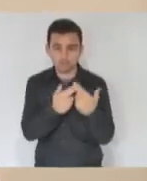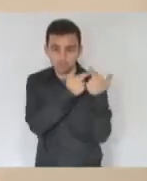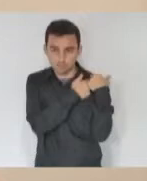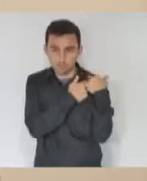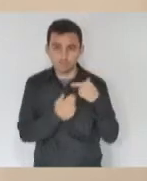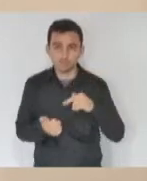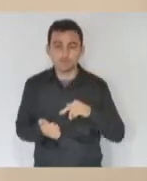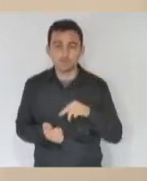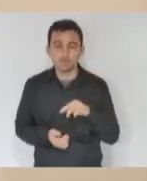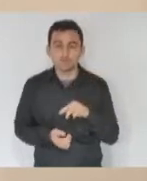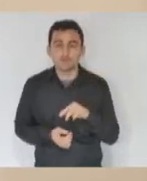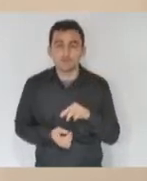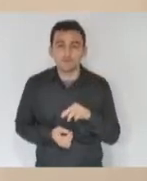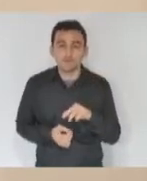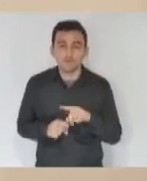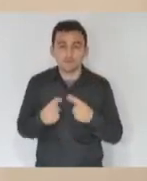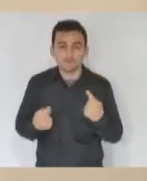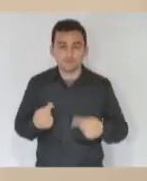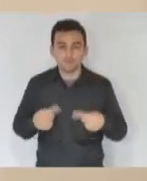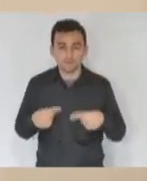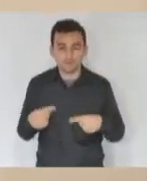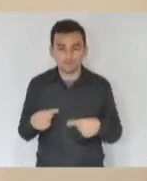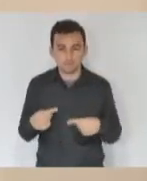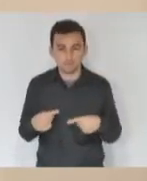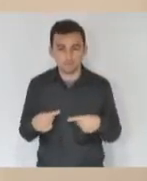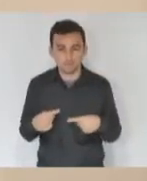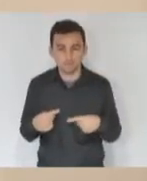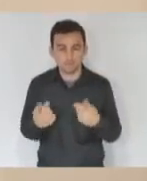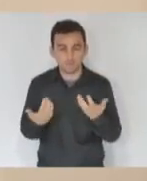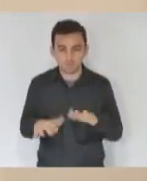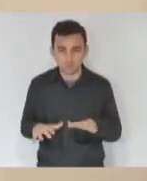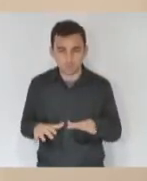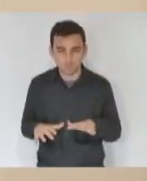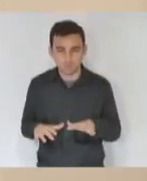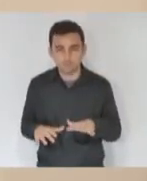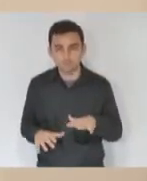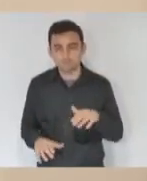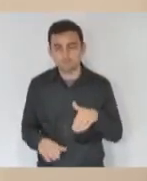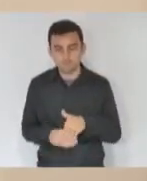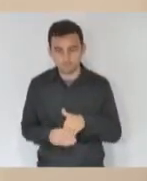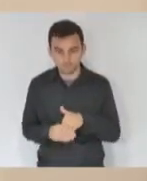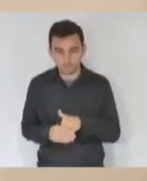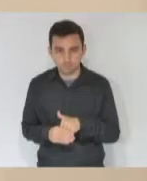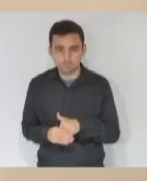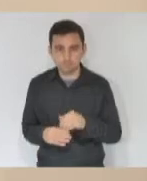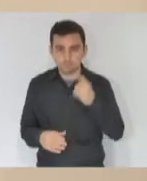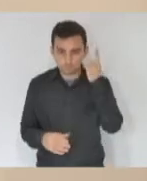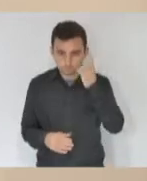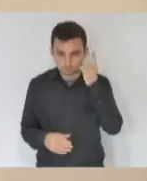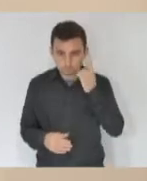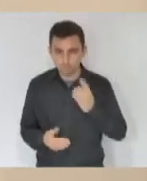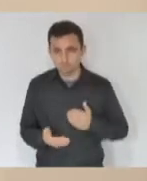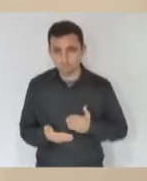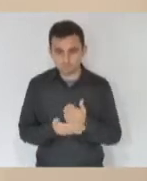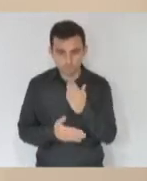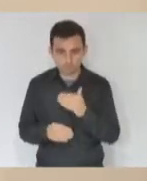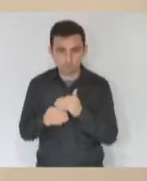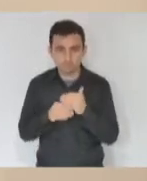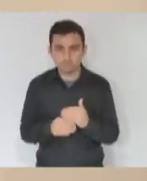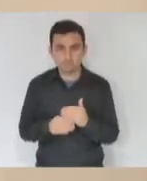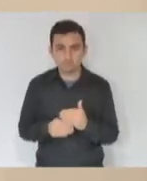responsabilidade. Em discussão, não havendo quem queira discutir, em votação. Deputados que aprovam, permaneçam como se encontram. Aprovado